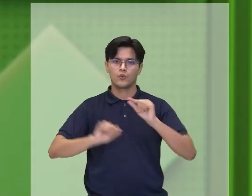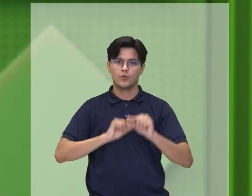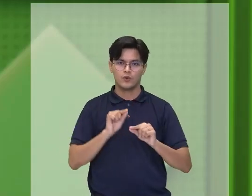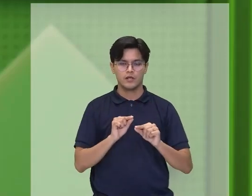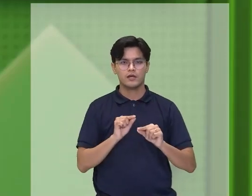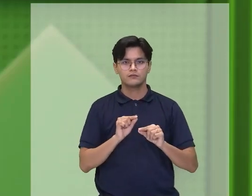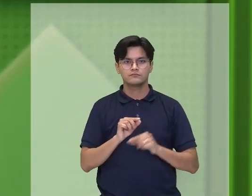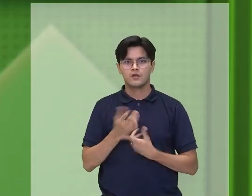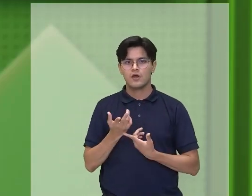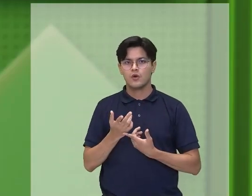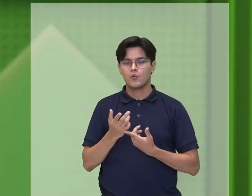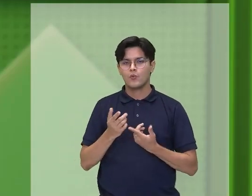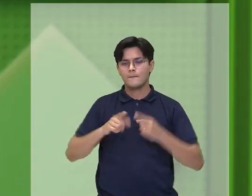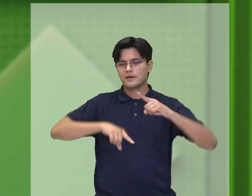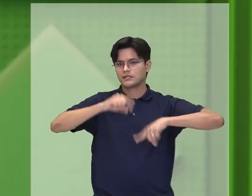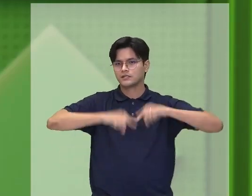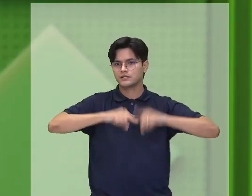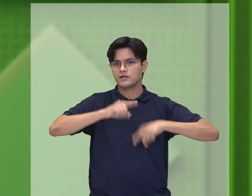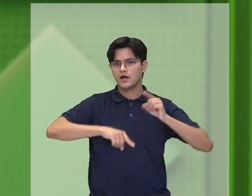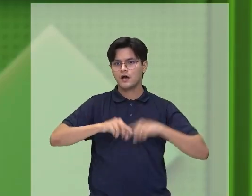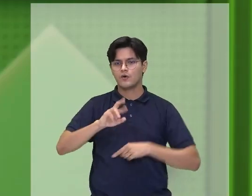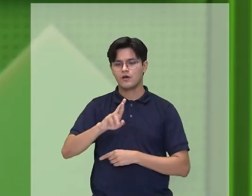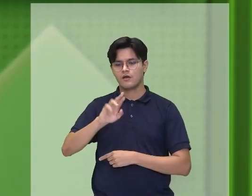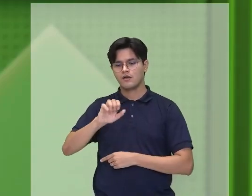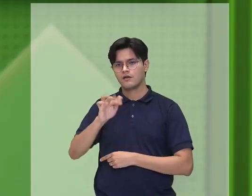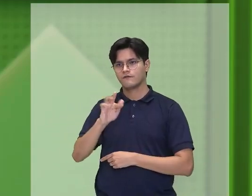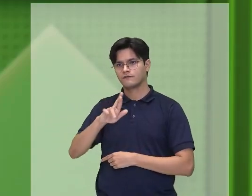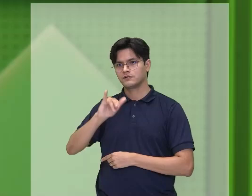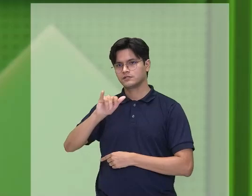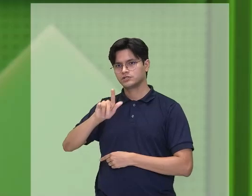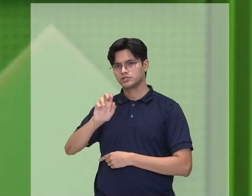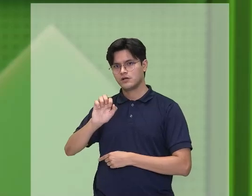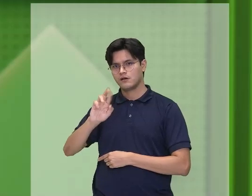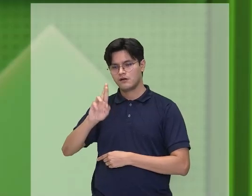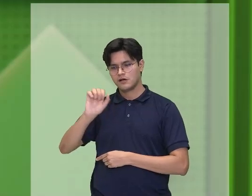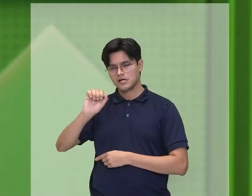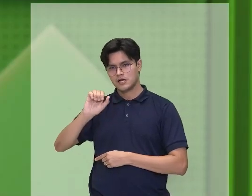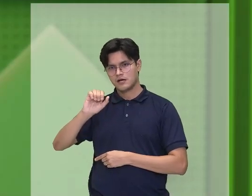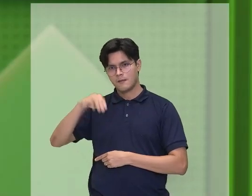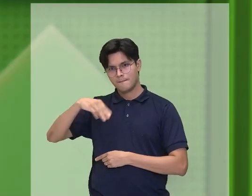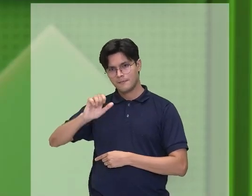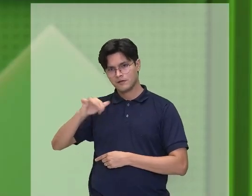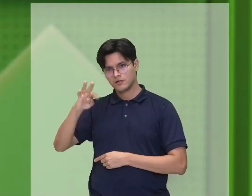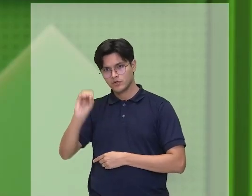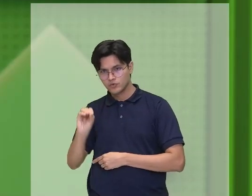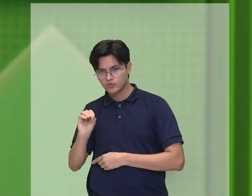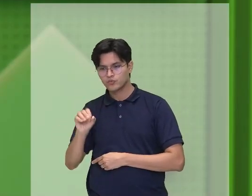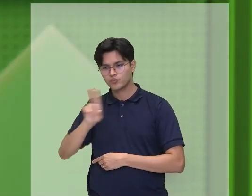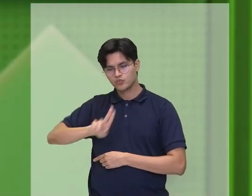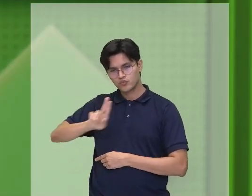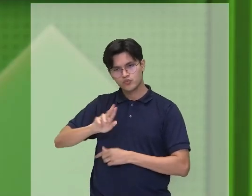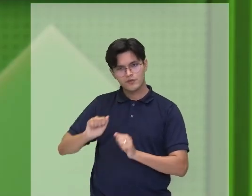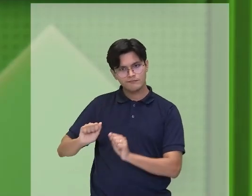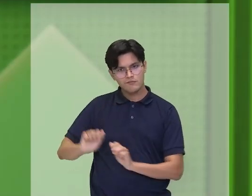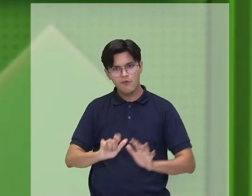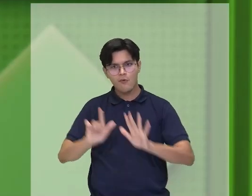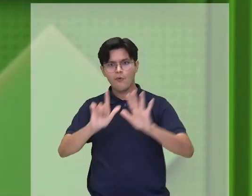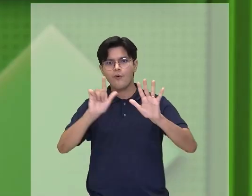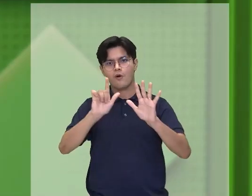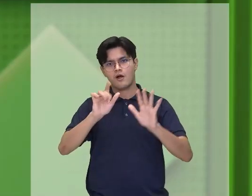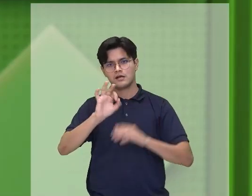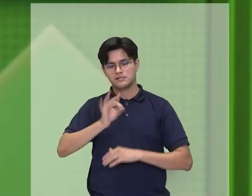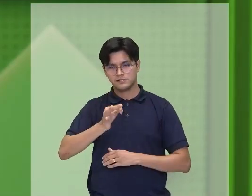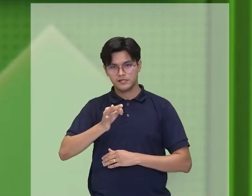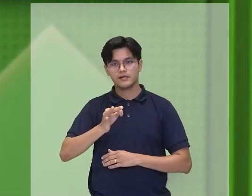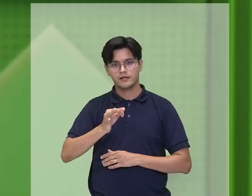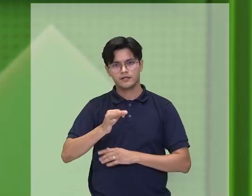e climatização, certo? E esses gases, antigamente, logo que